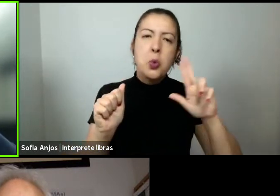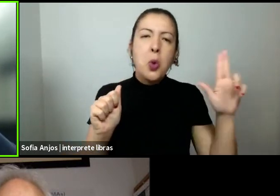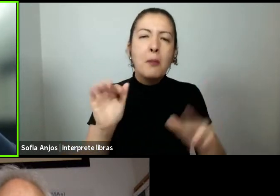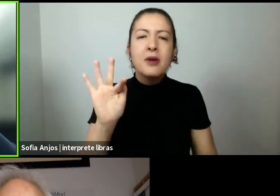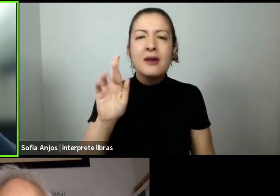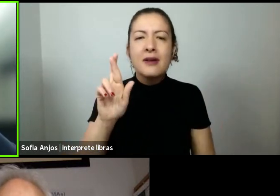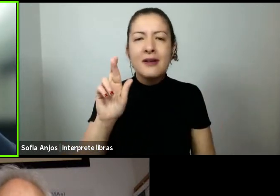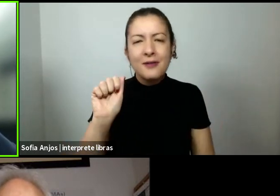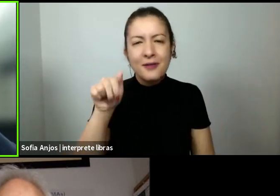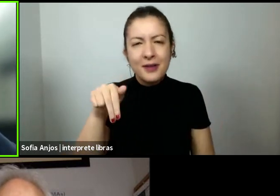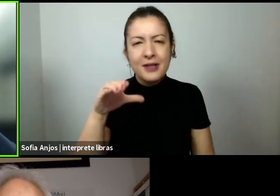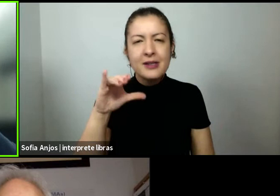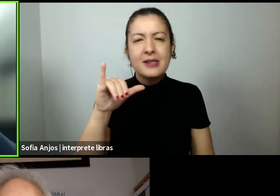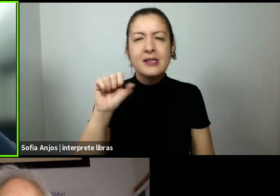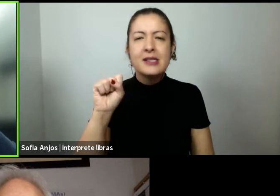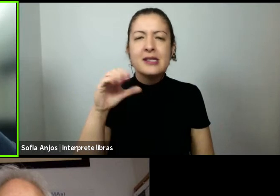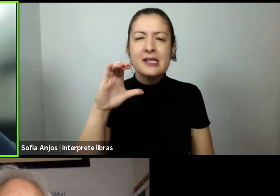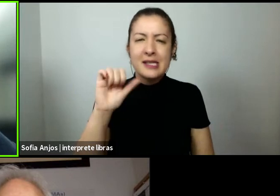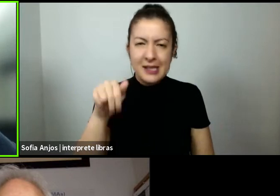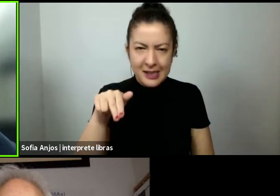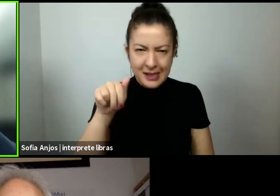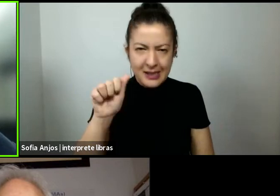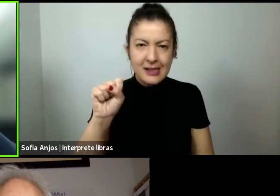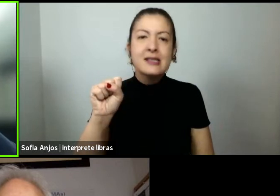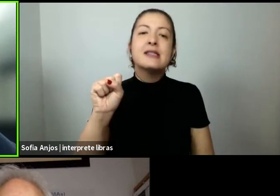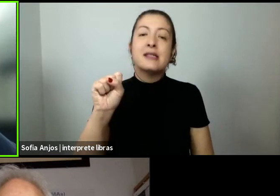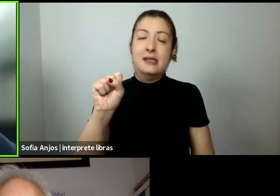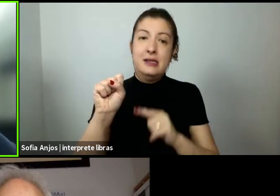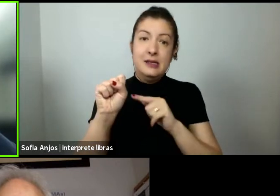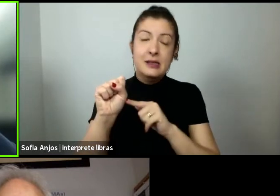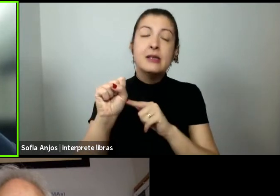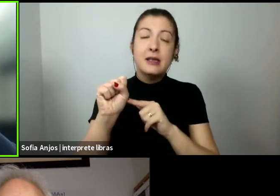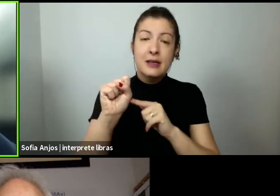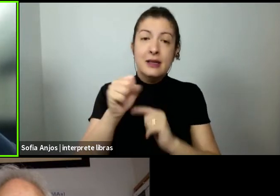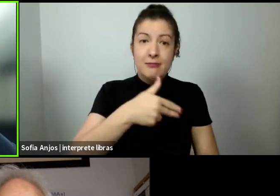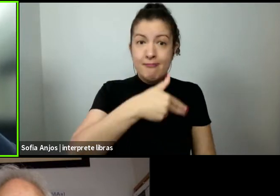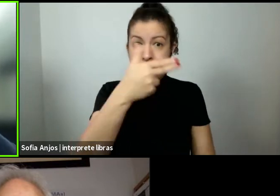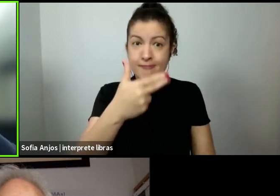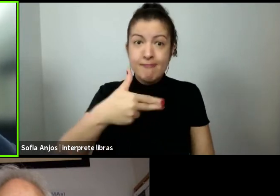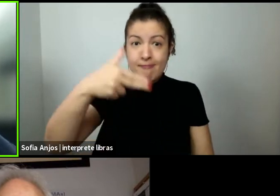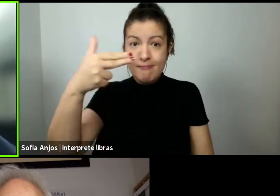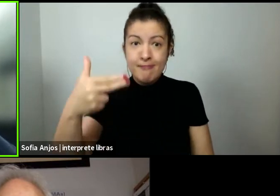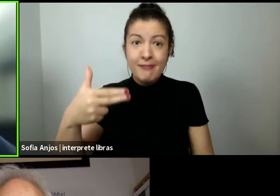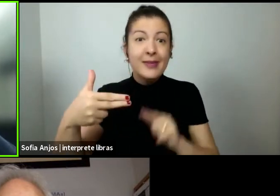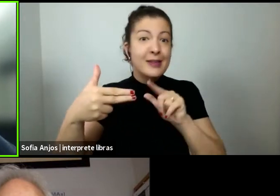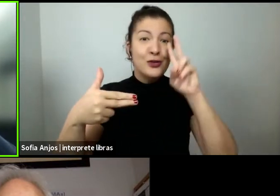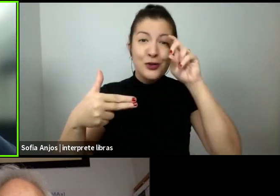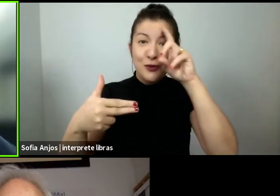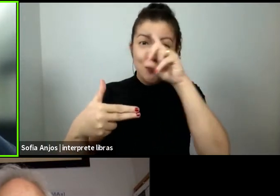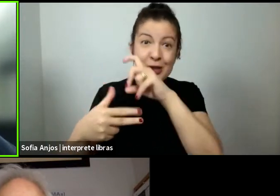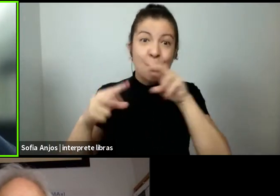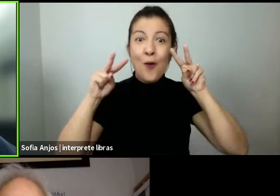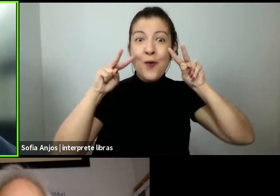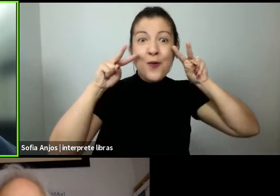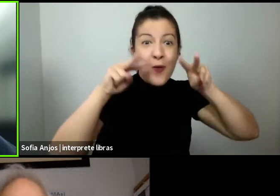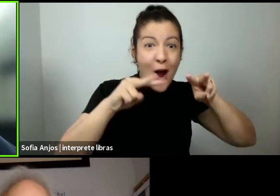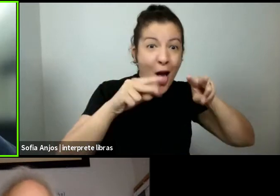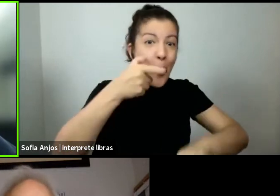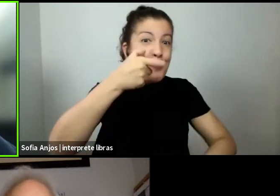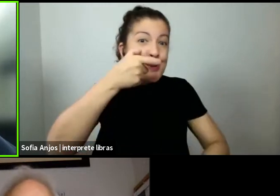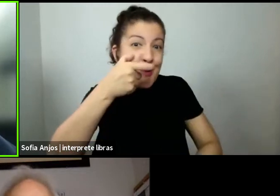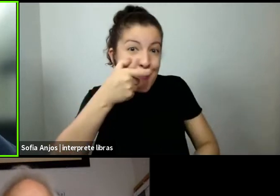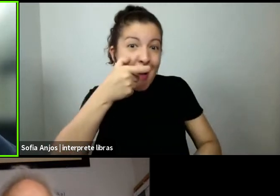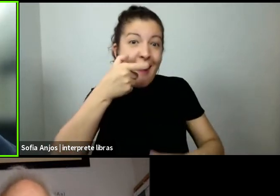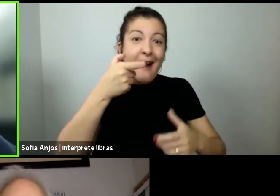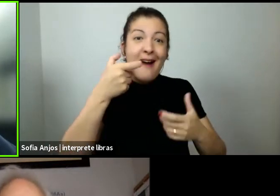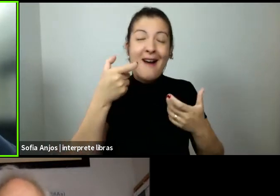são praticamente, não sei se dá para dizer invisíveis, mas de muito difícil visualização. E as pessoas, quando elas